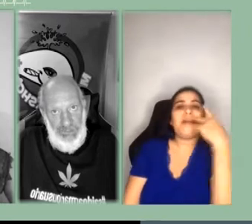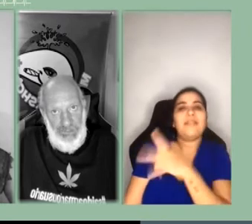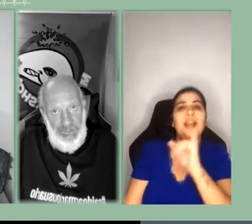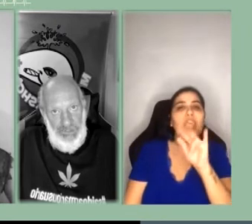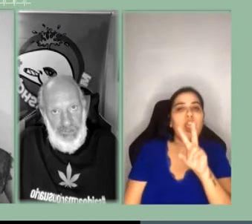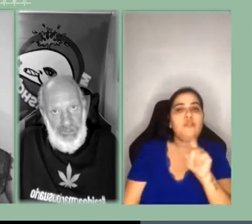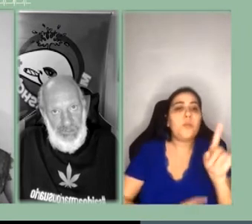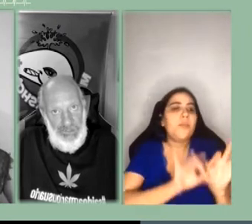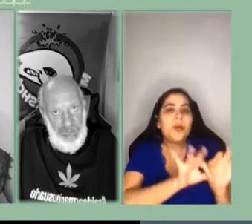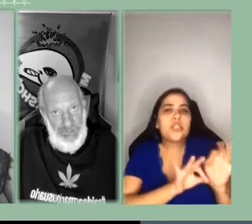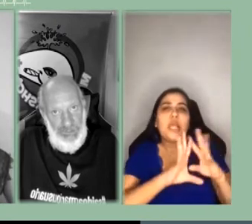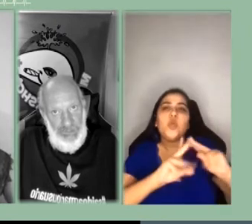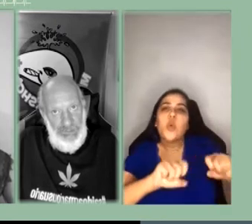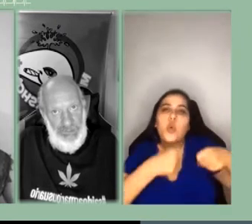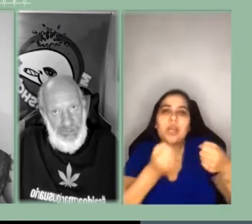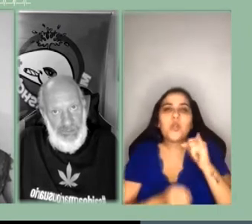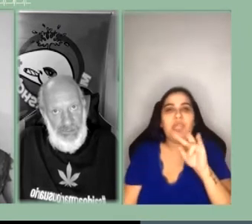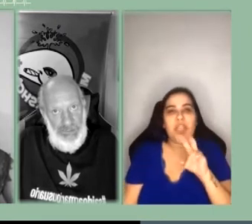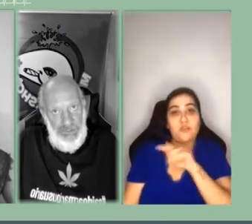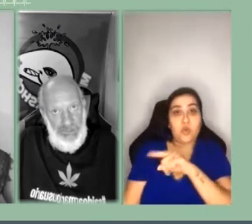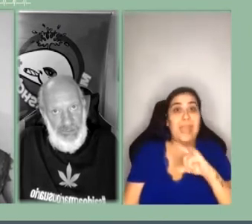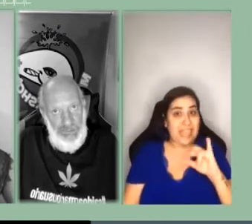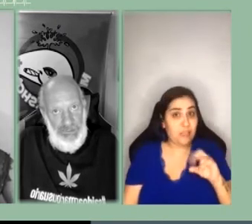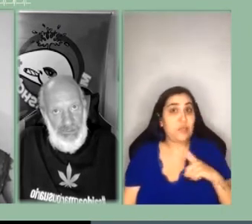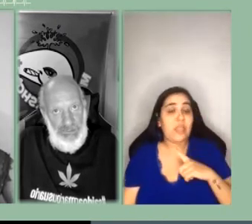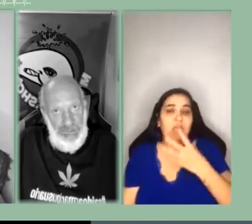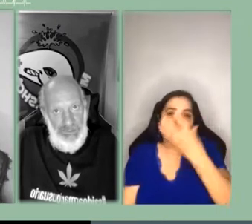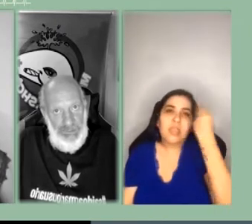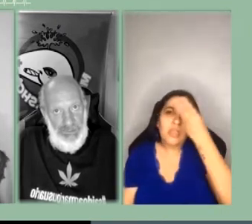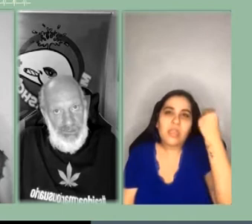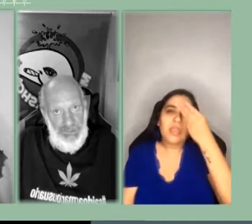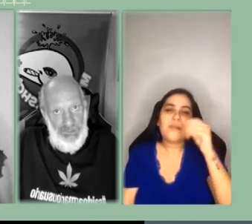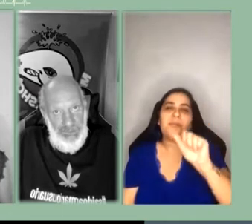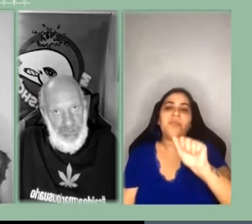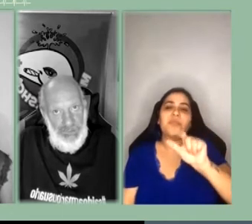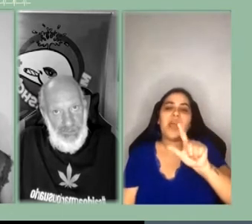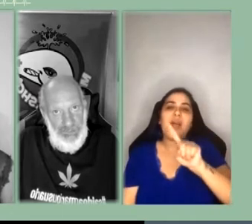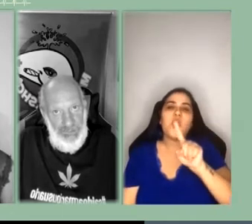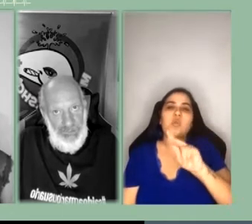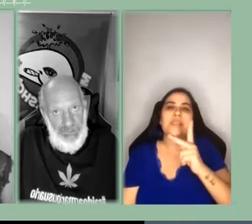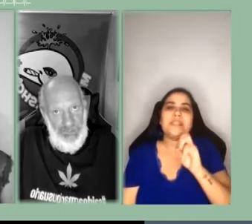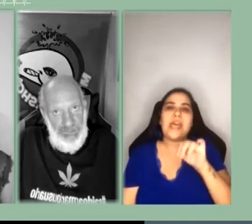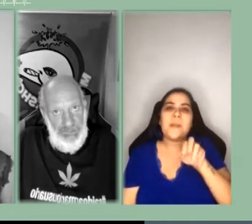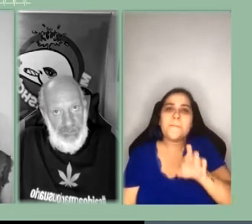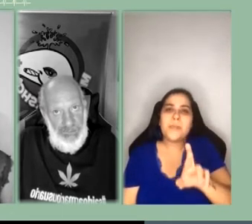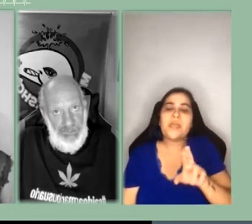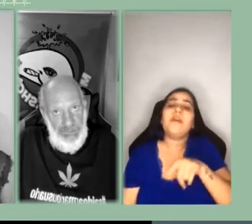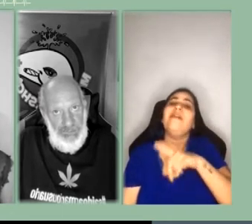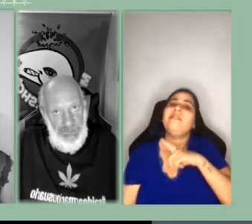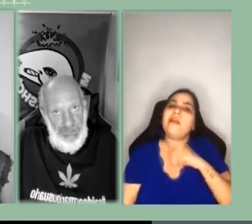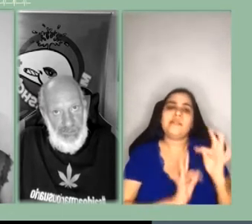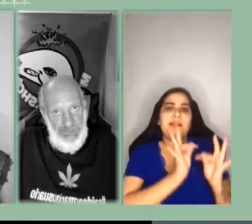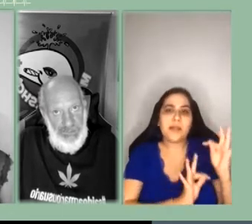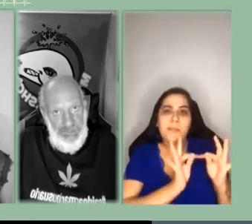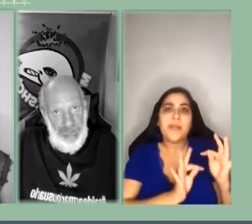Ivo. curando Seu Ivo. Ivo sofre de Alzheimer e faz Sim, tratamento e teve uma evolução incrível desde